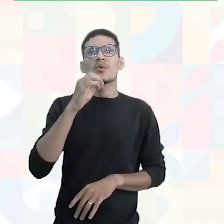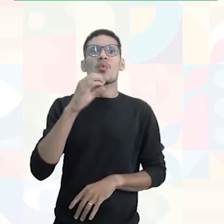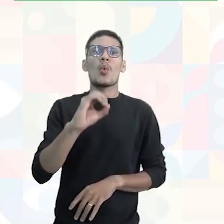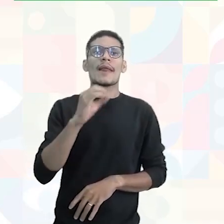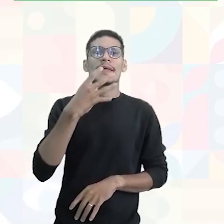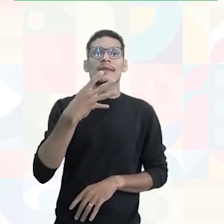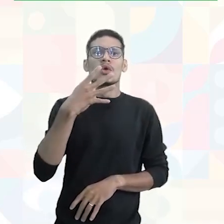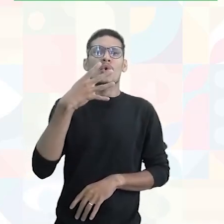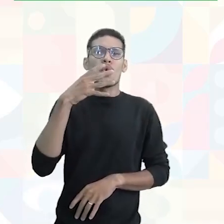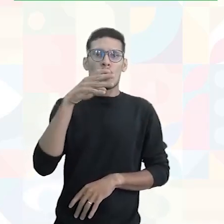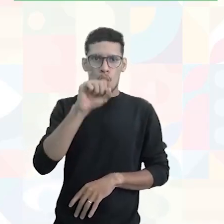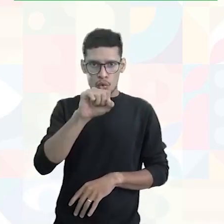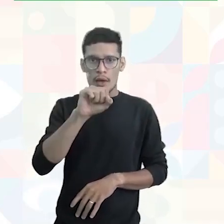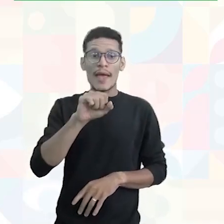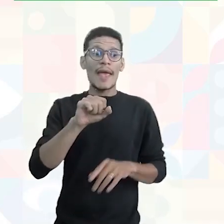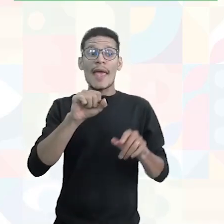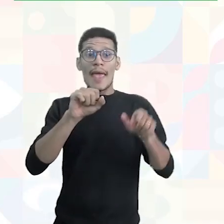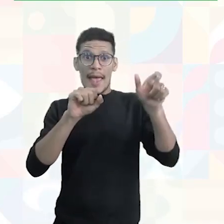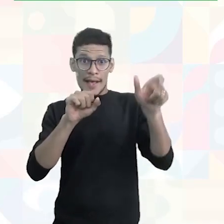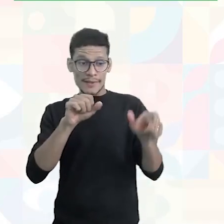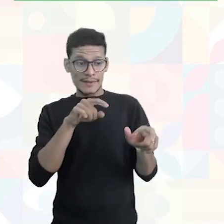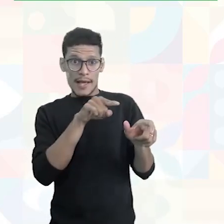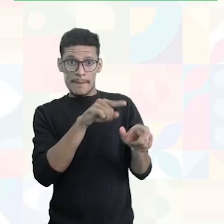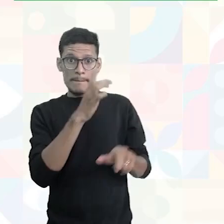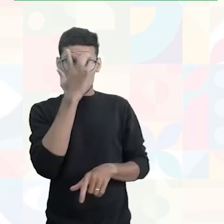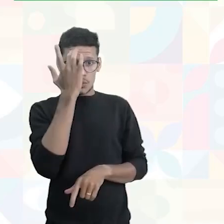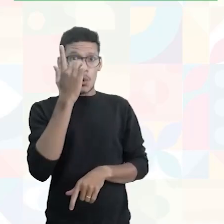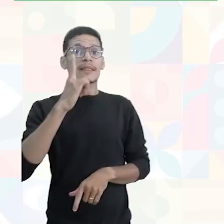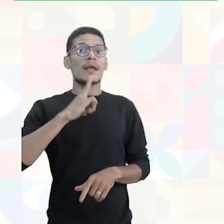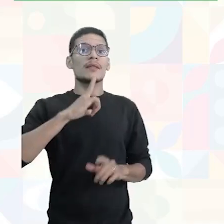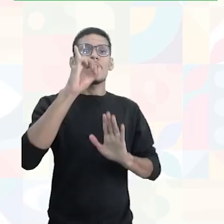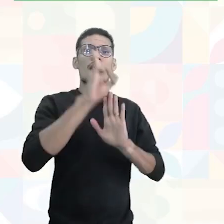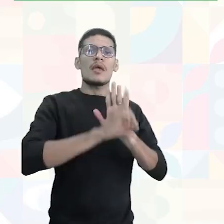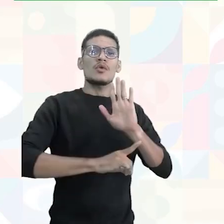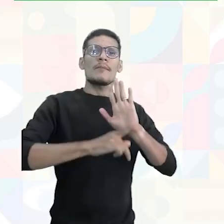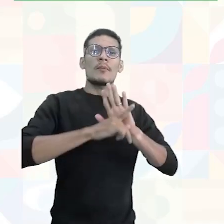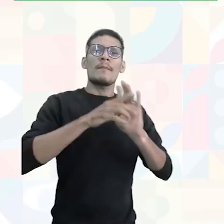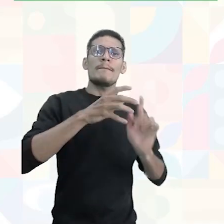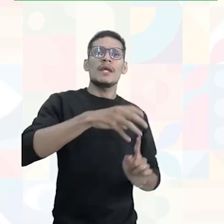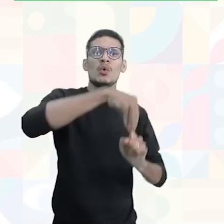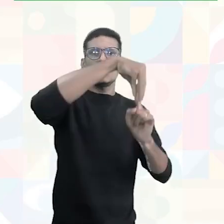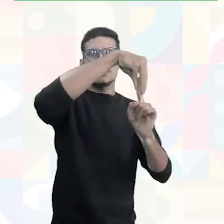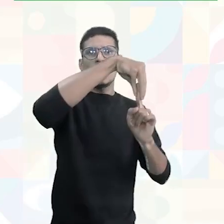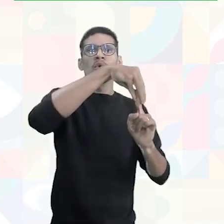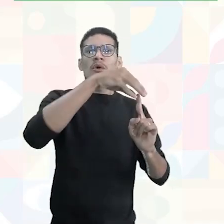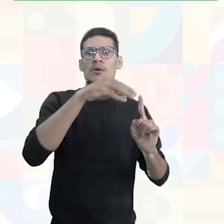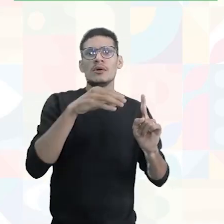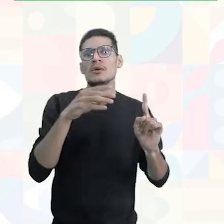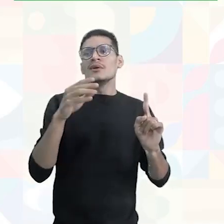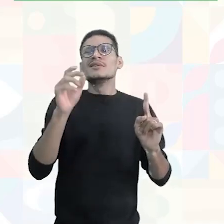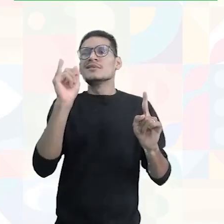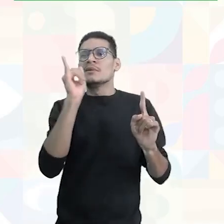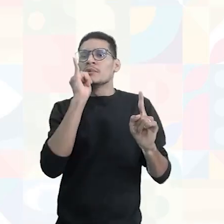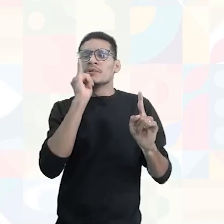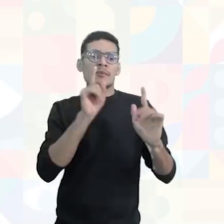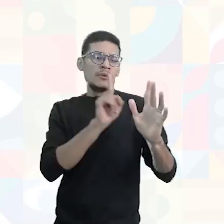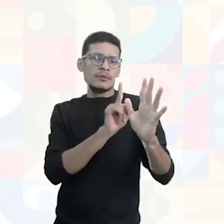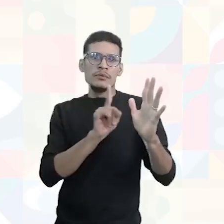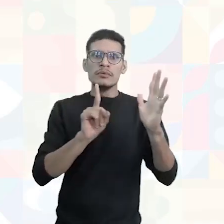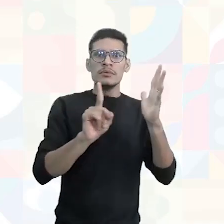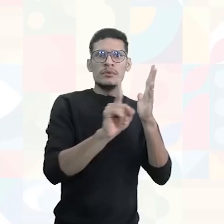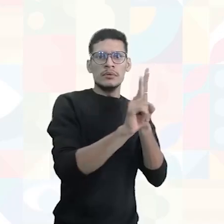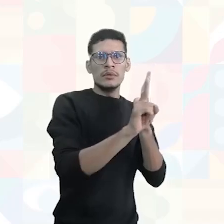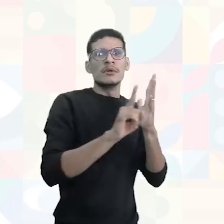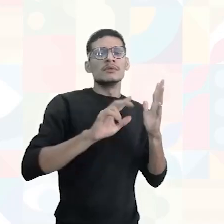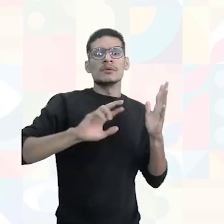10.048, essa pessoa vai ter direito ao atendimento prioritário frente aos outros. Por que que não é